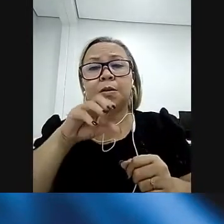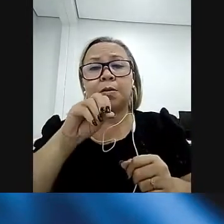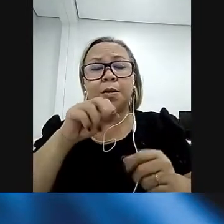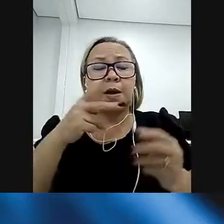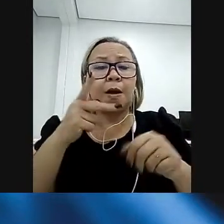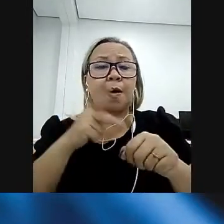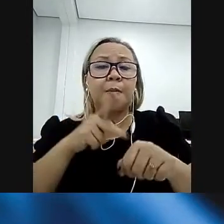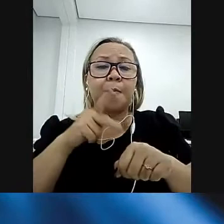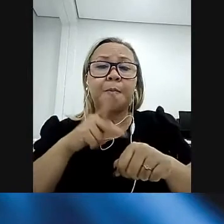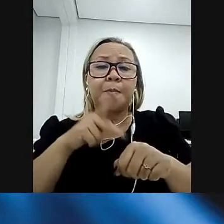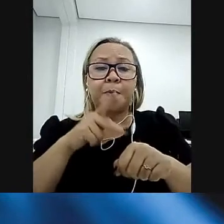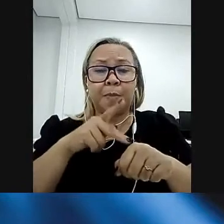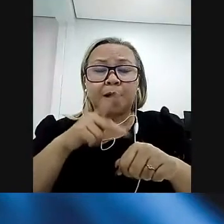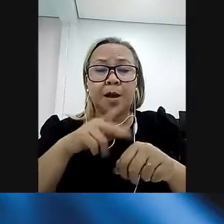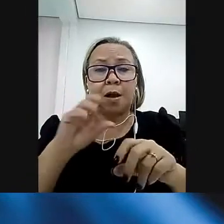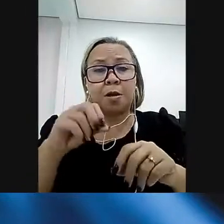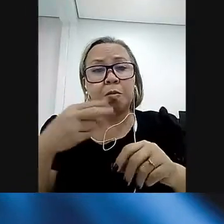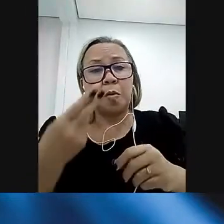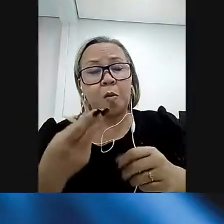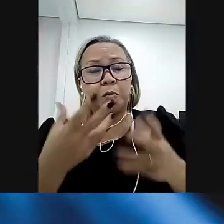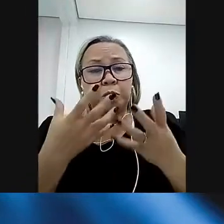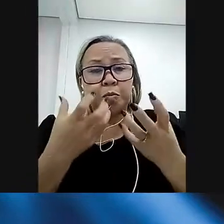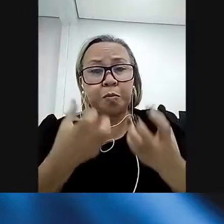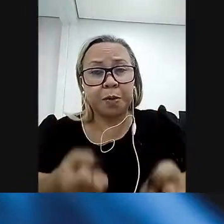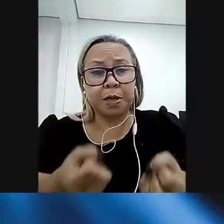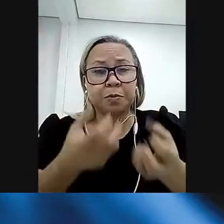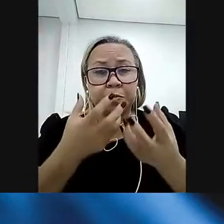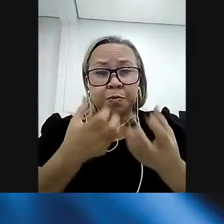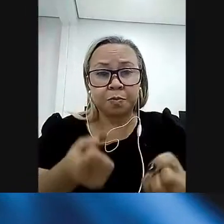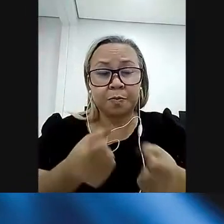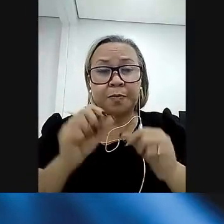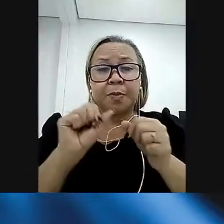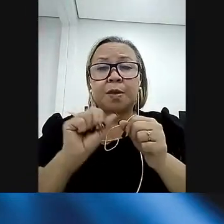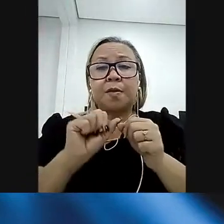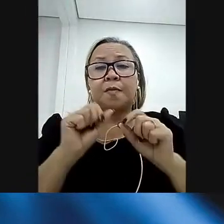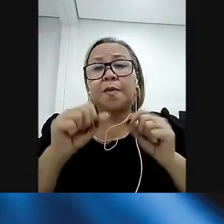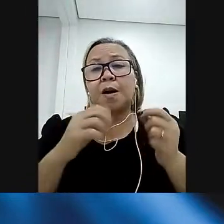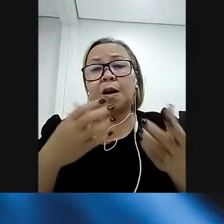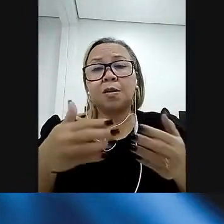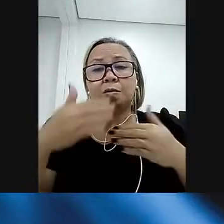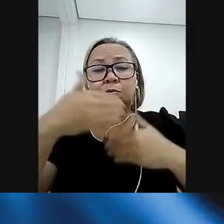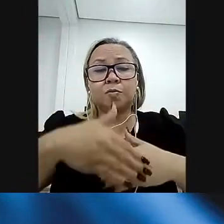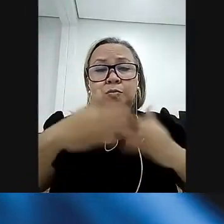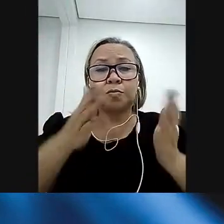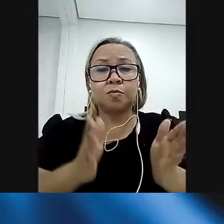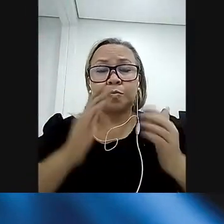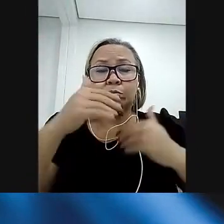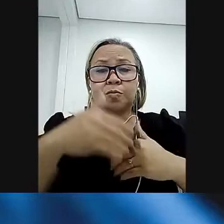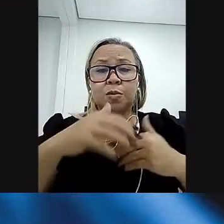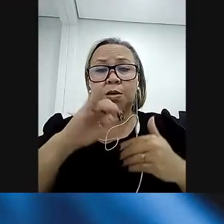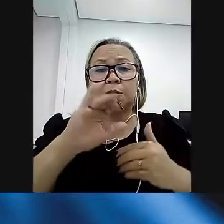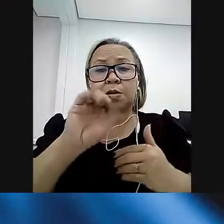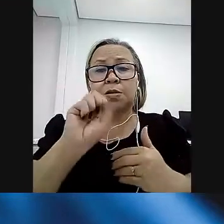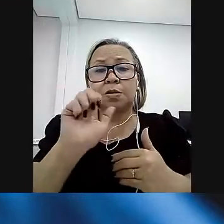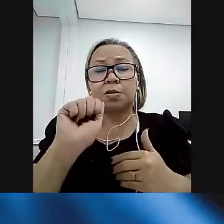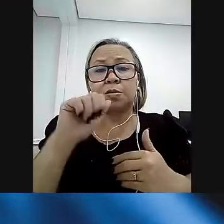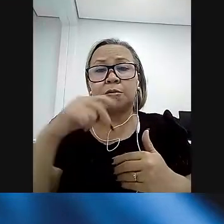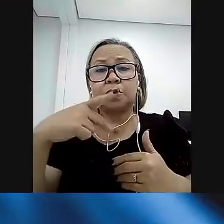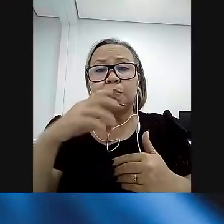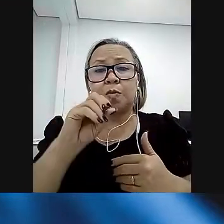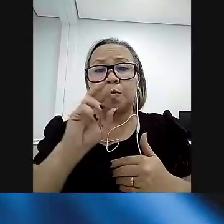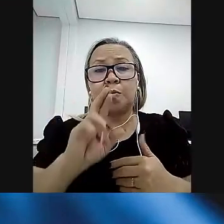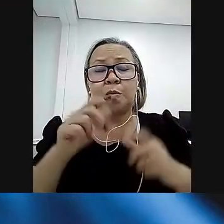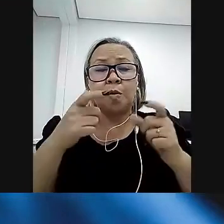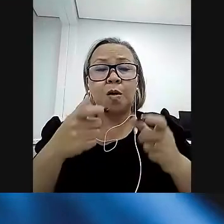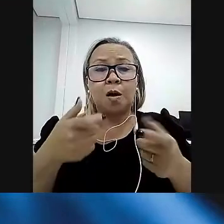escultórico de muito peso, e ele faz com caixas de isopor, né? Um